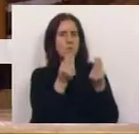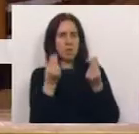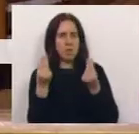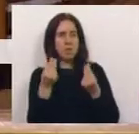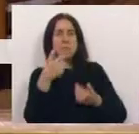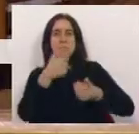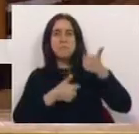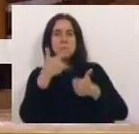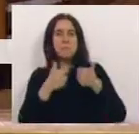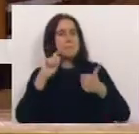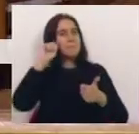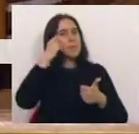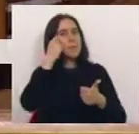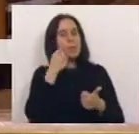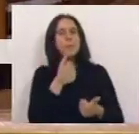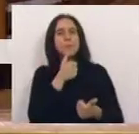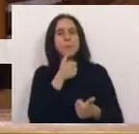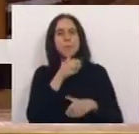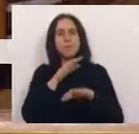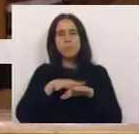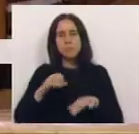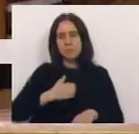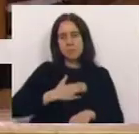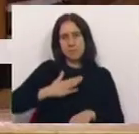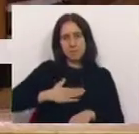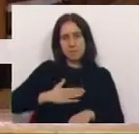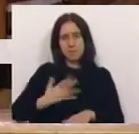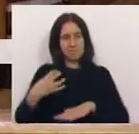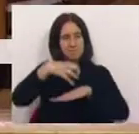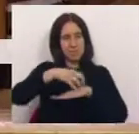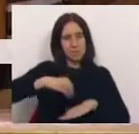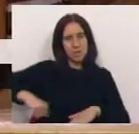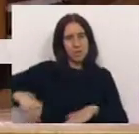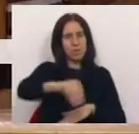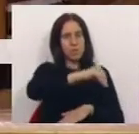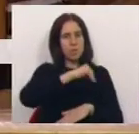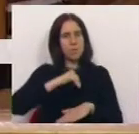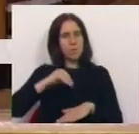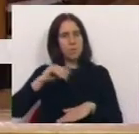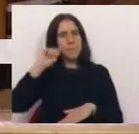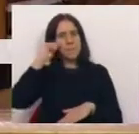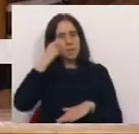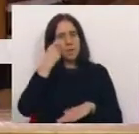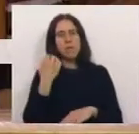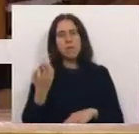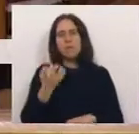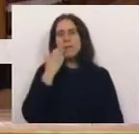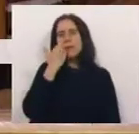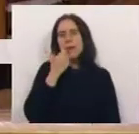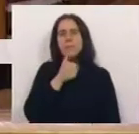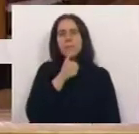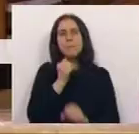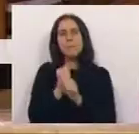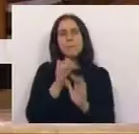de competitividade com a acentuada penalização das empresas instaladas naquele território e consequentes prejuízos graves para o